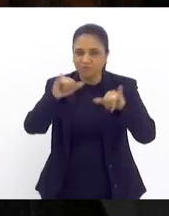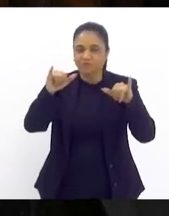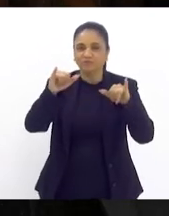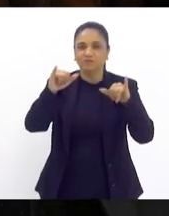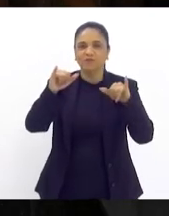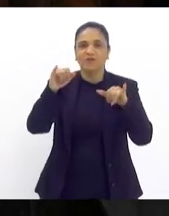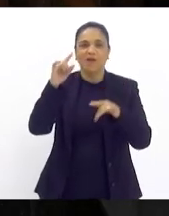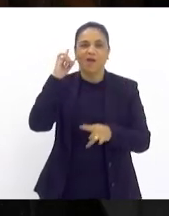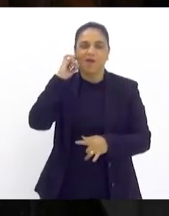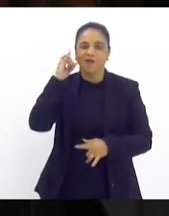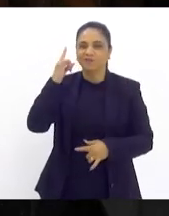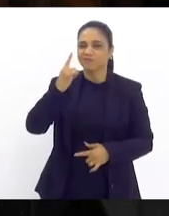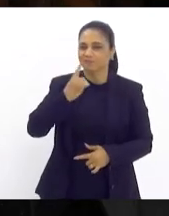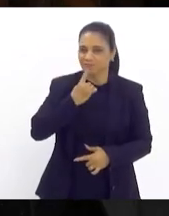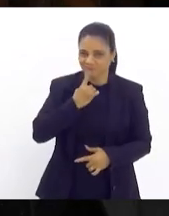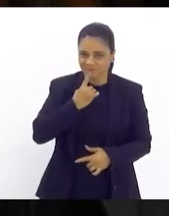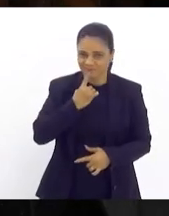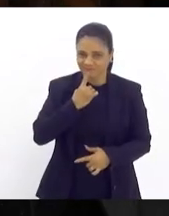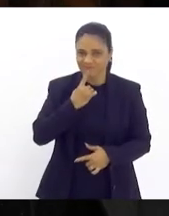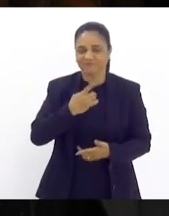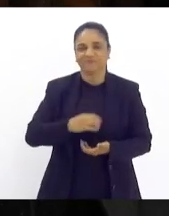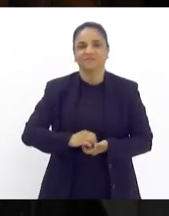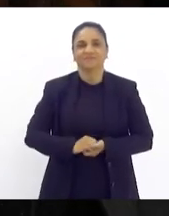deficientes auditivos